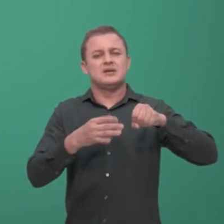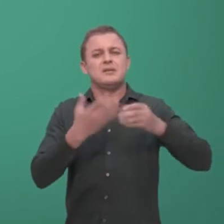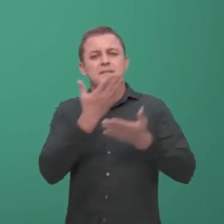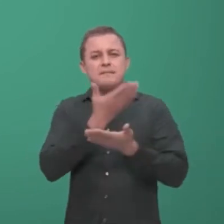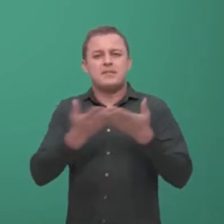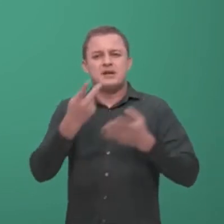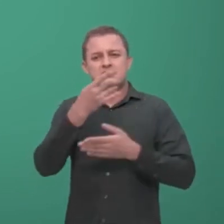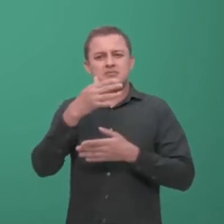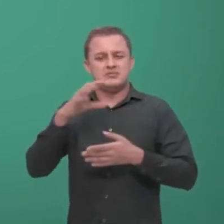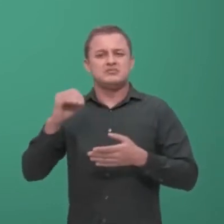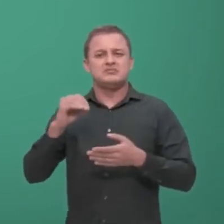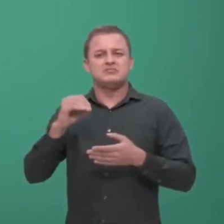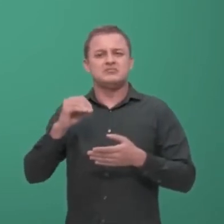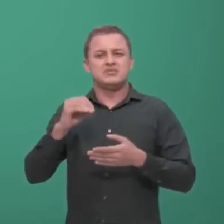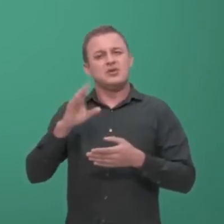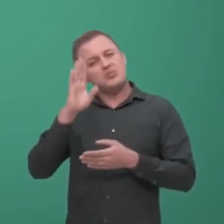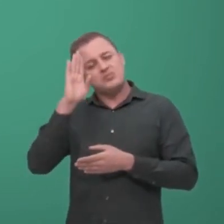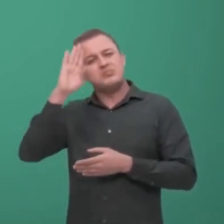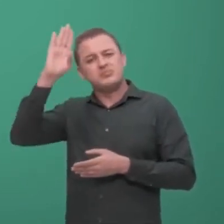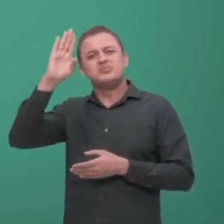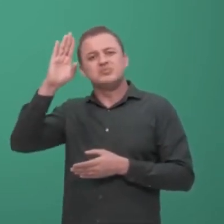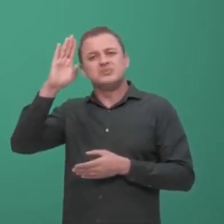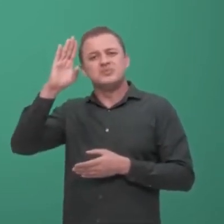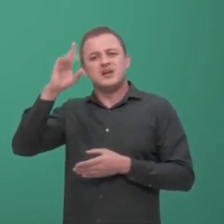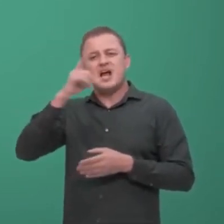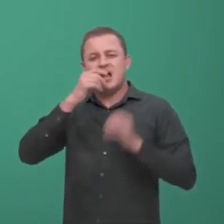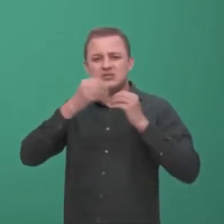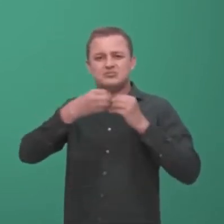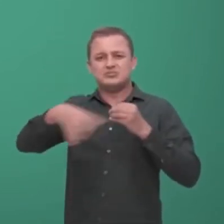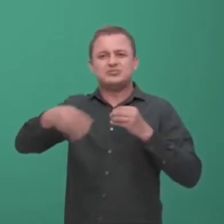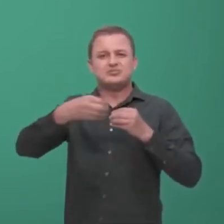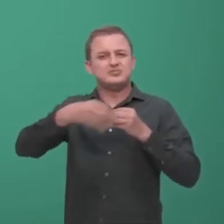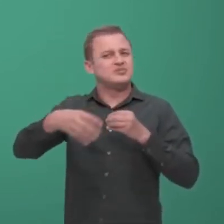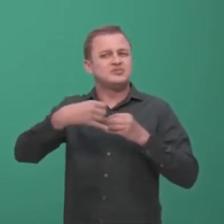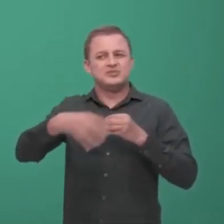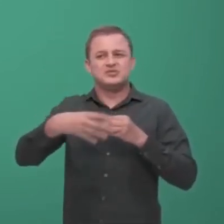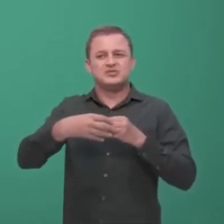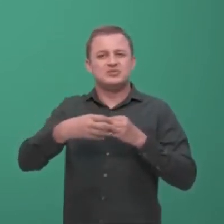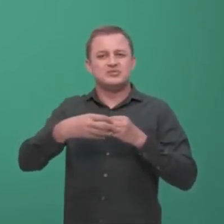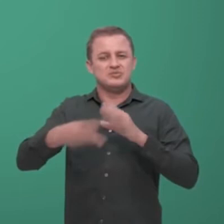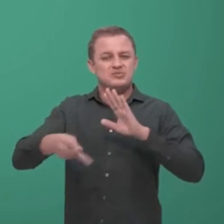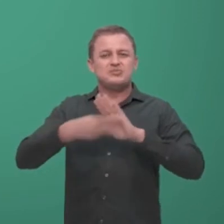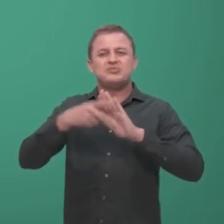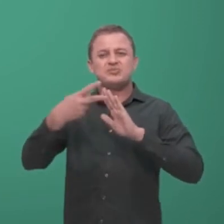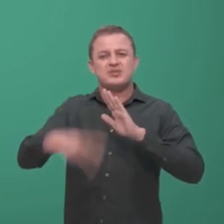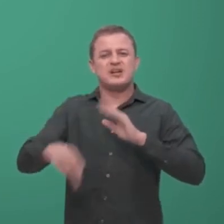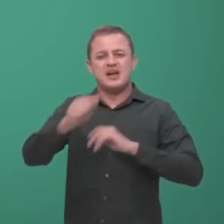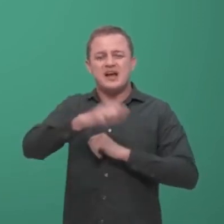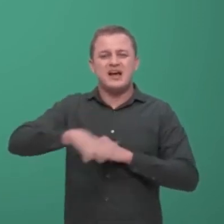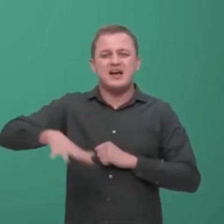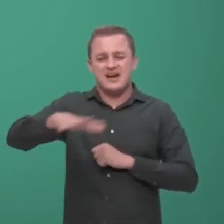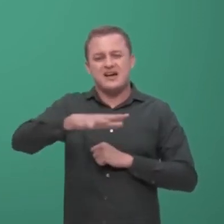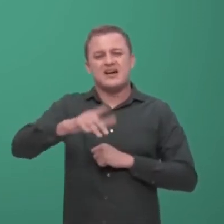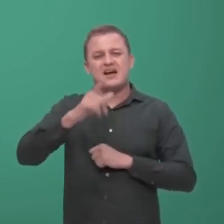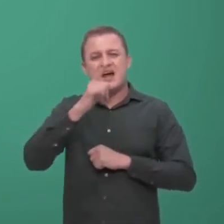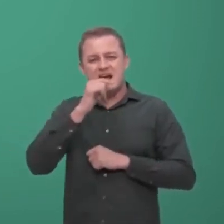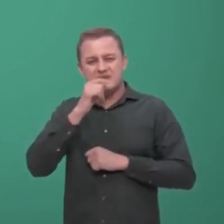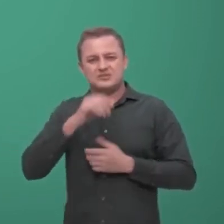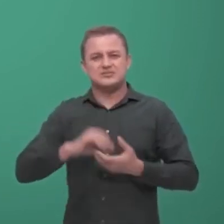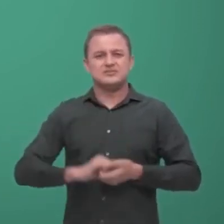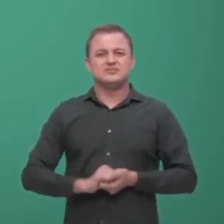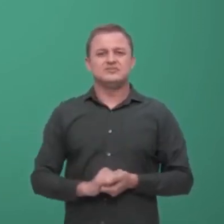queda da pressão, que é diretamente proporcional ao escoamento e inversamente proporcional à área de abertura